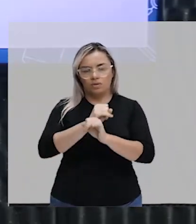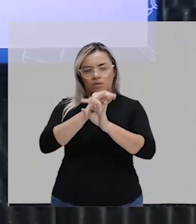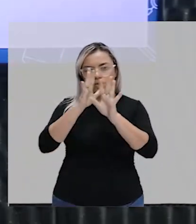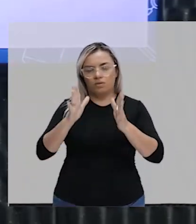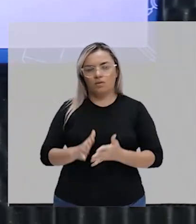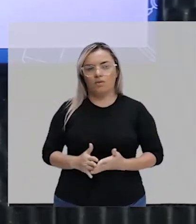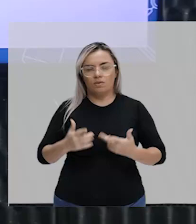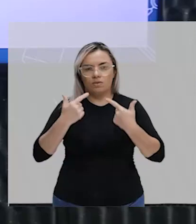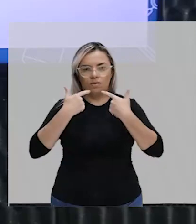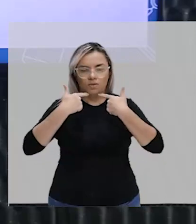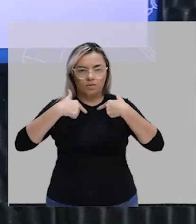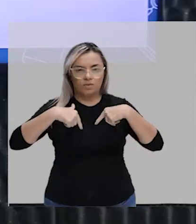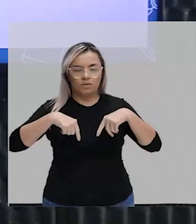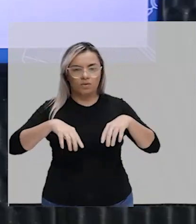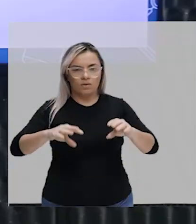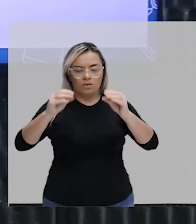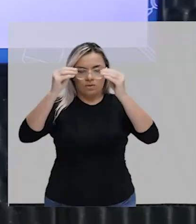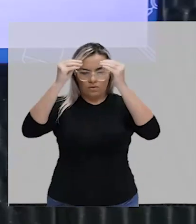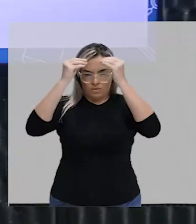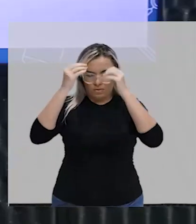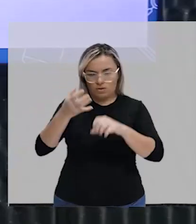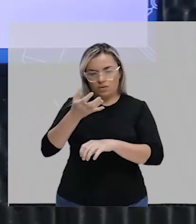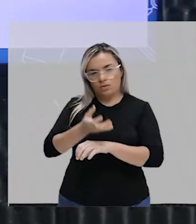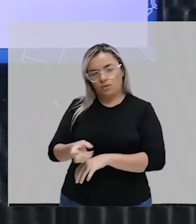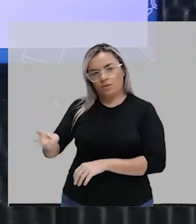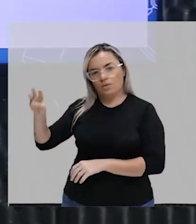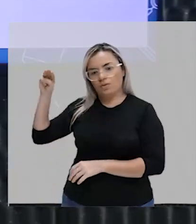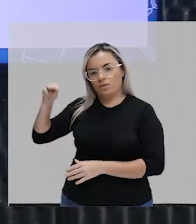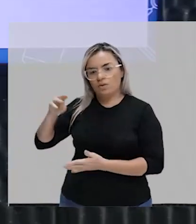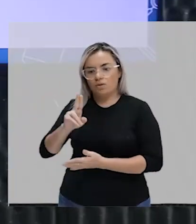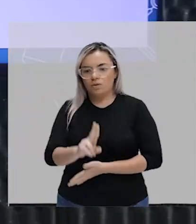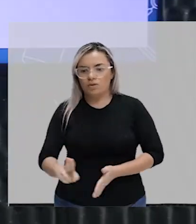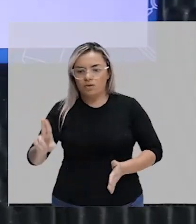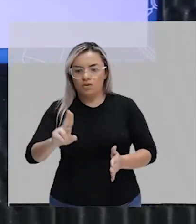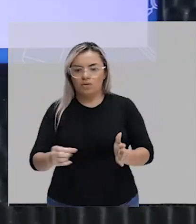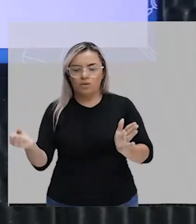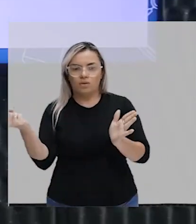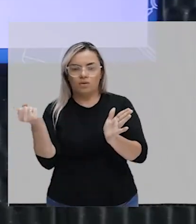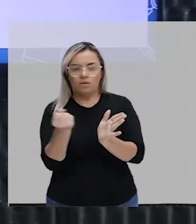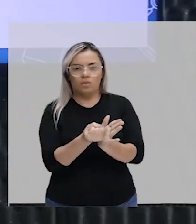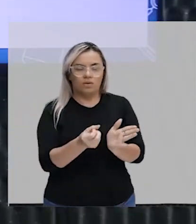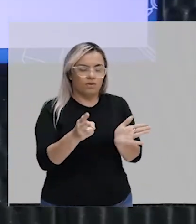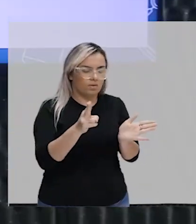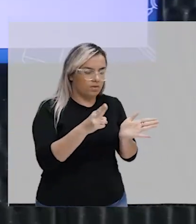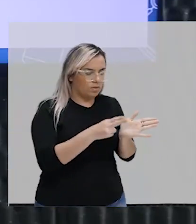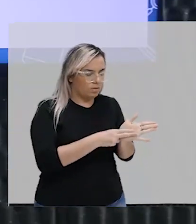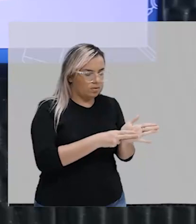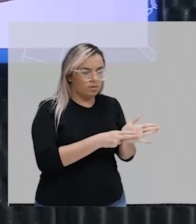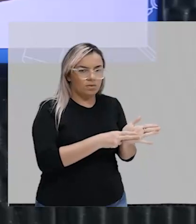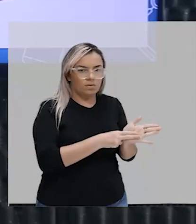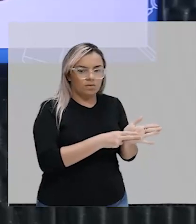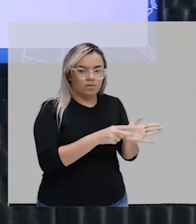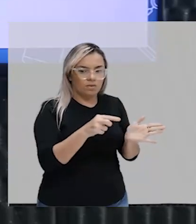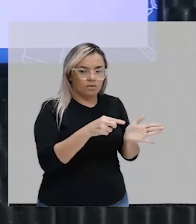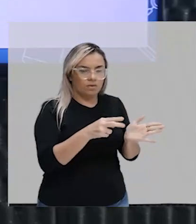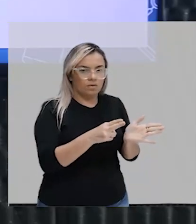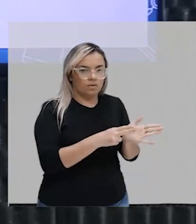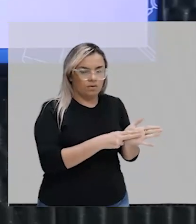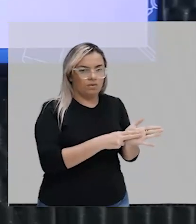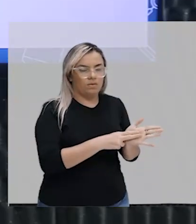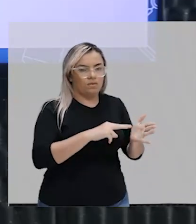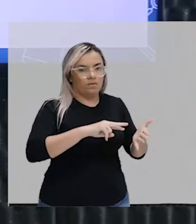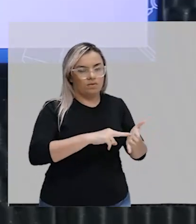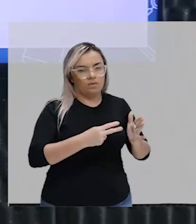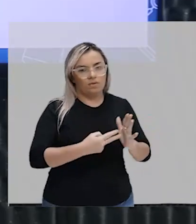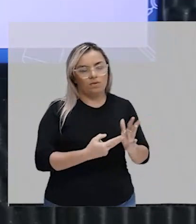linguagem matemática para isso. Eu vou usar o símbolo, né, que é esse aqui, ó, duas barrinhas. E qual é o nome dele? Igual. É um